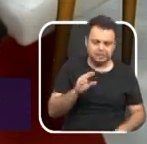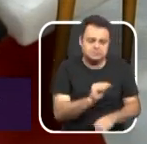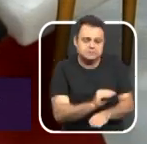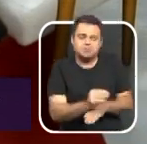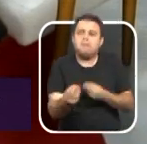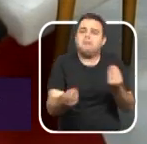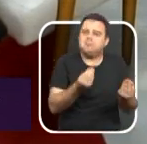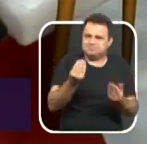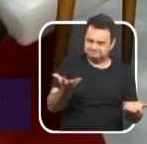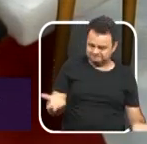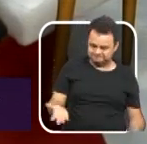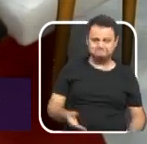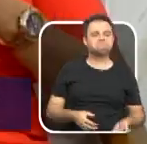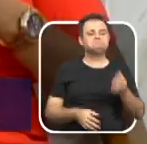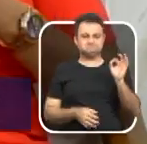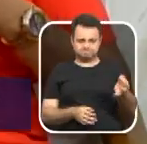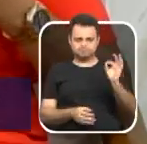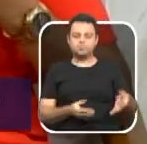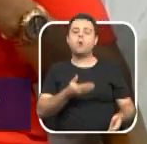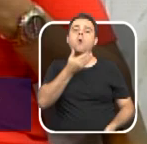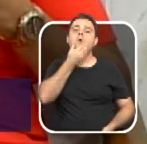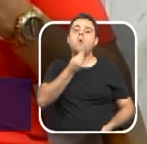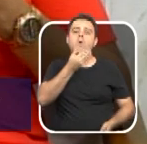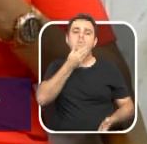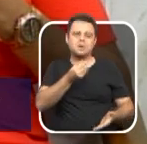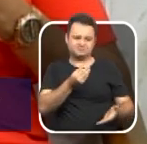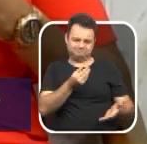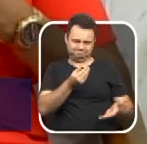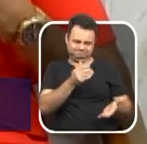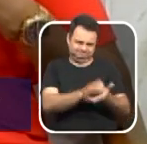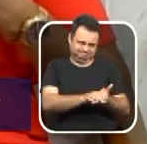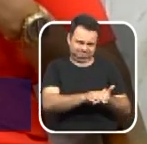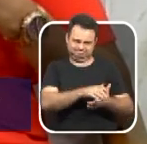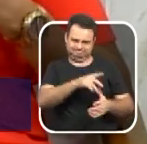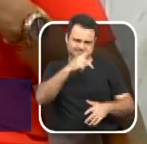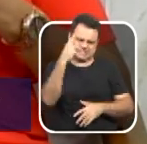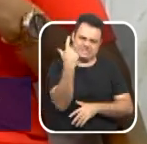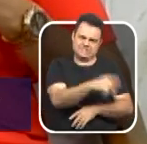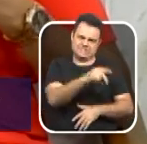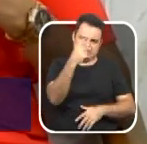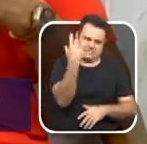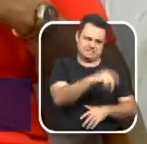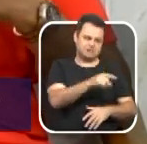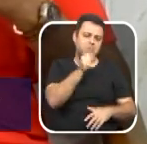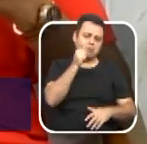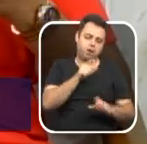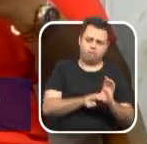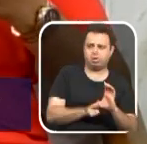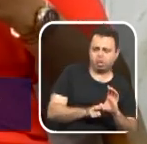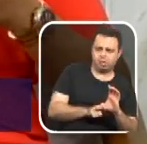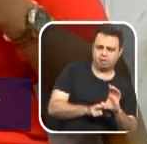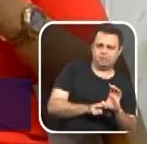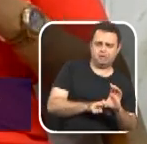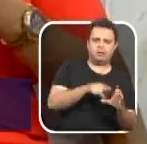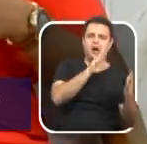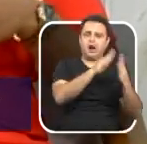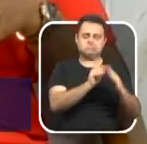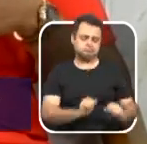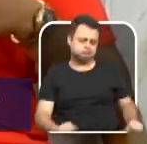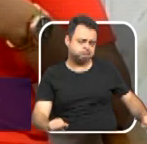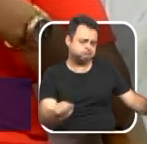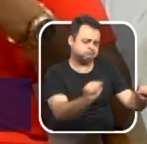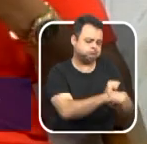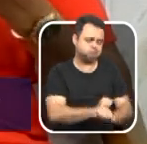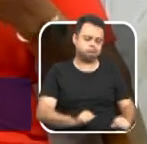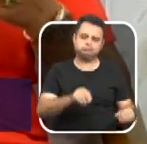cuidar de casa, né? Ela vai precisar avançar na história de vida dela, porque a autoestima, como você mesmo disse,